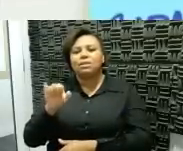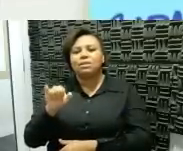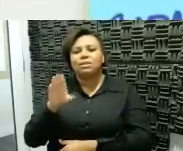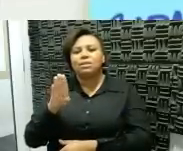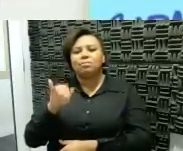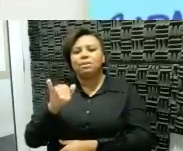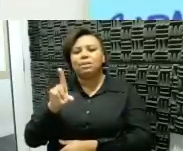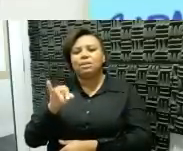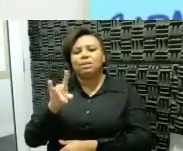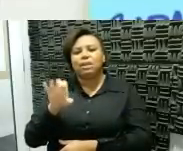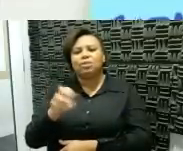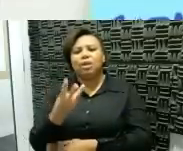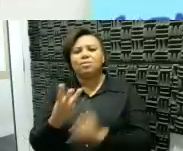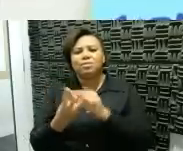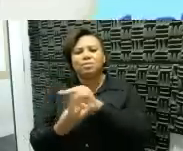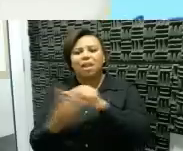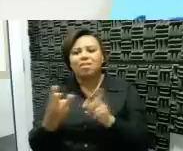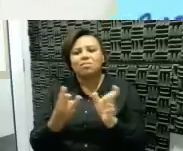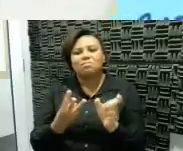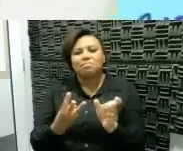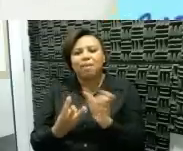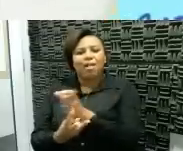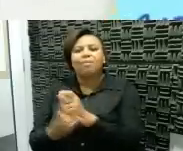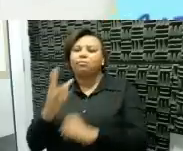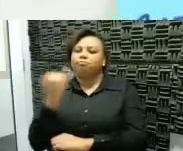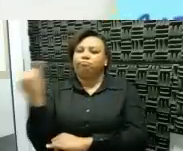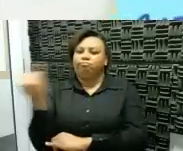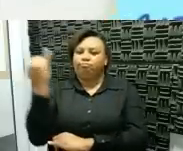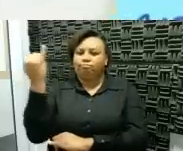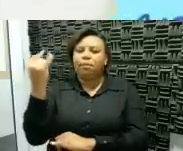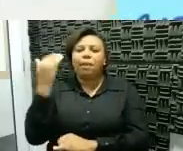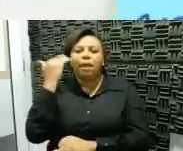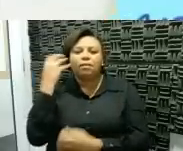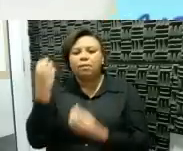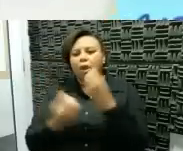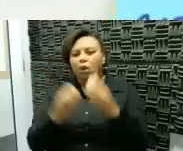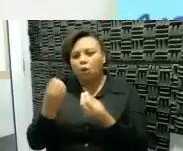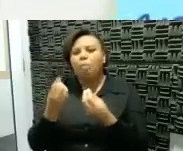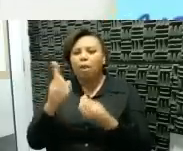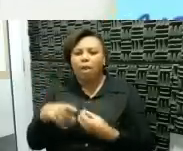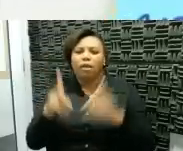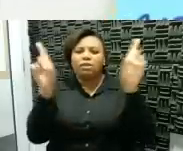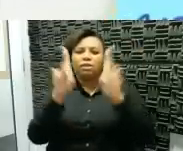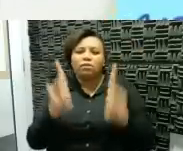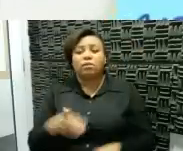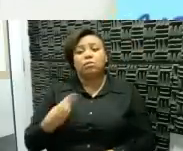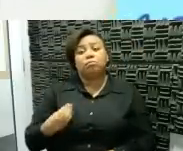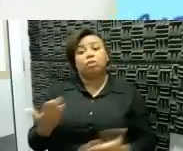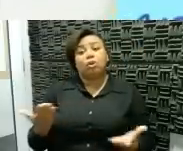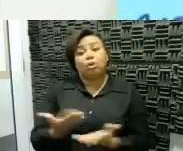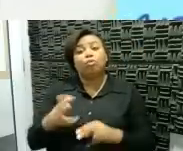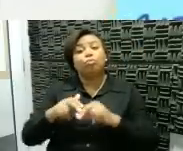Eh pra gente entender essa questão da deficiência nos dias de hoje por isso o título da nossa aula então era